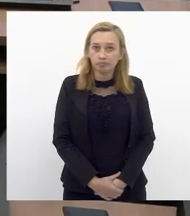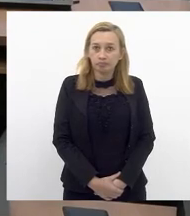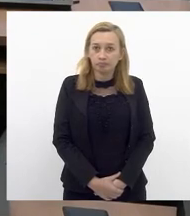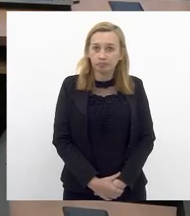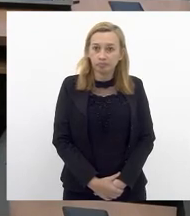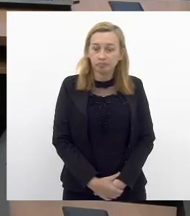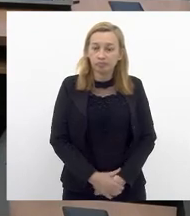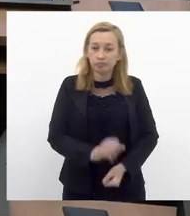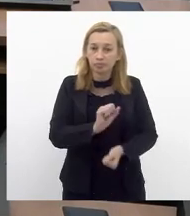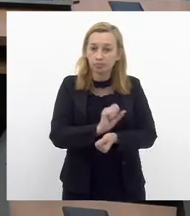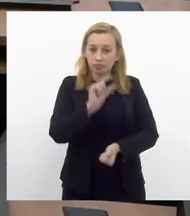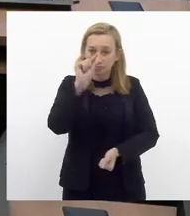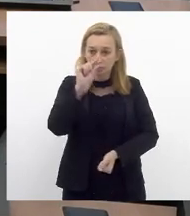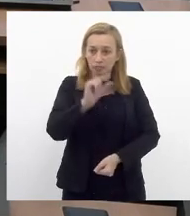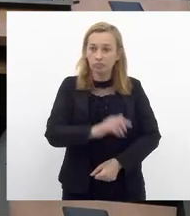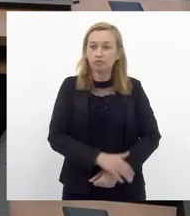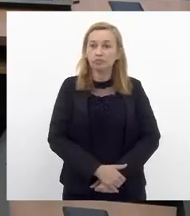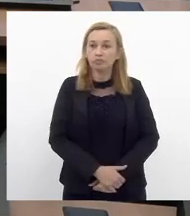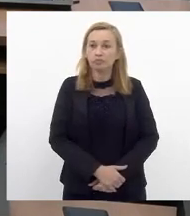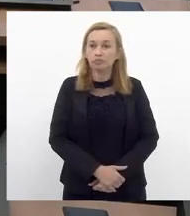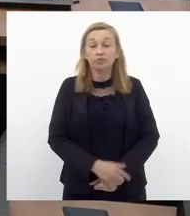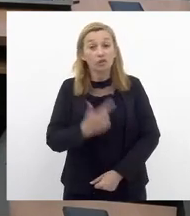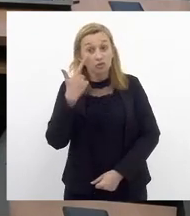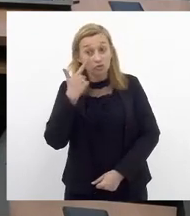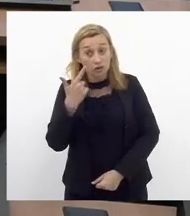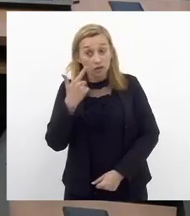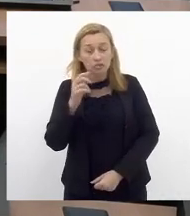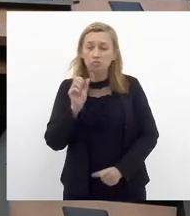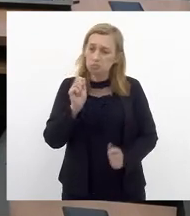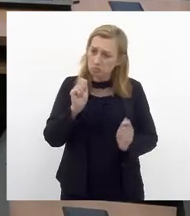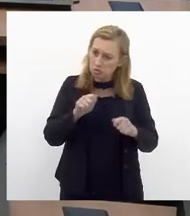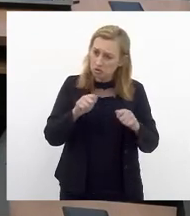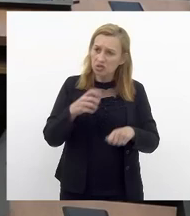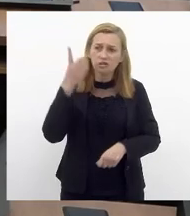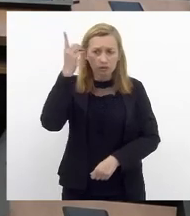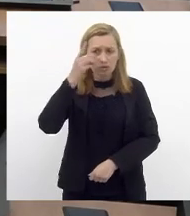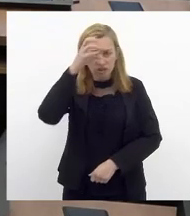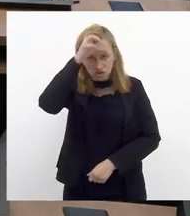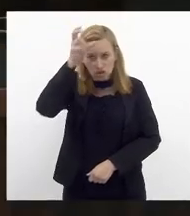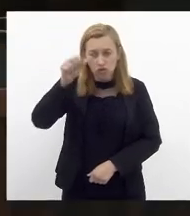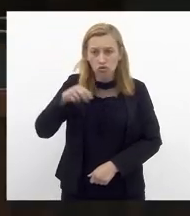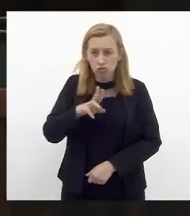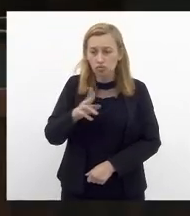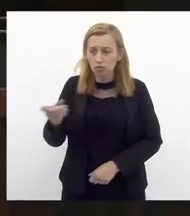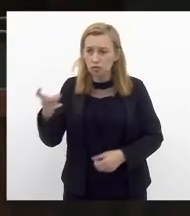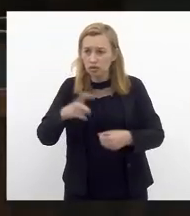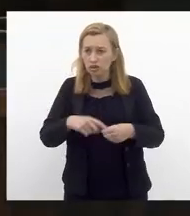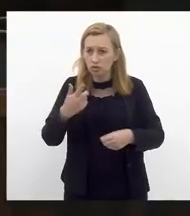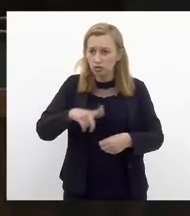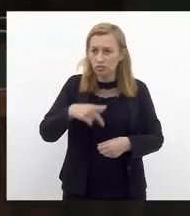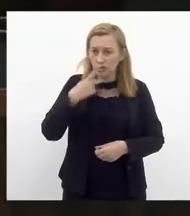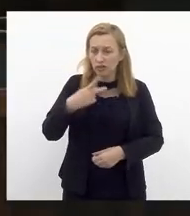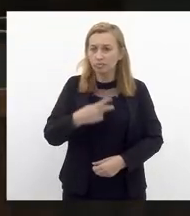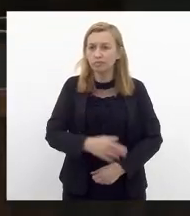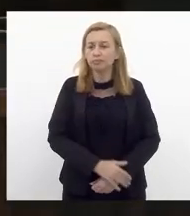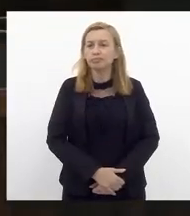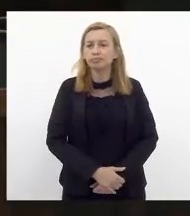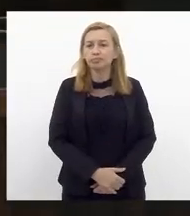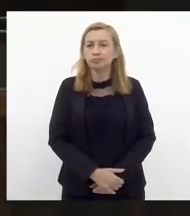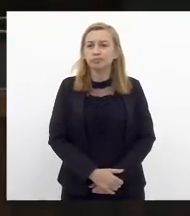Vamos aguardar um pouco para verificar se é possível a deputada Tia Ju reconectar.